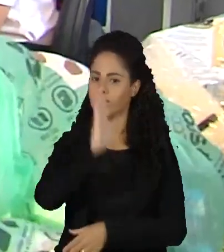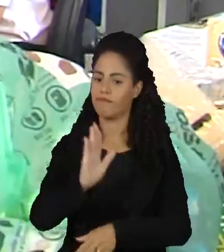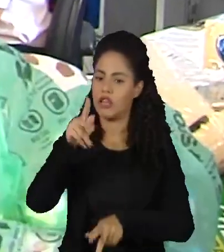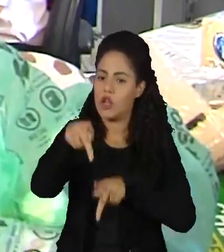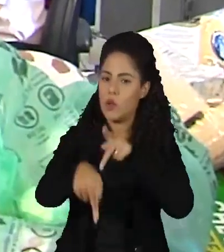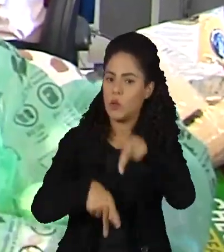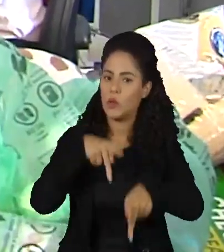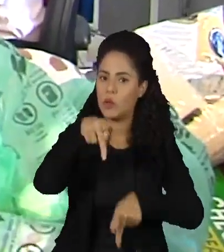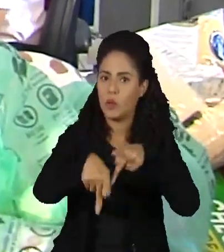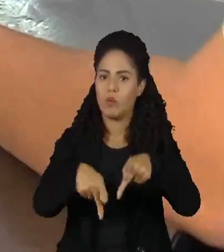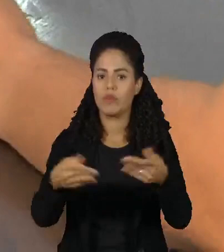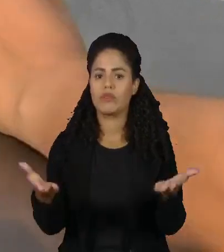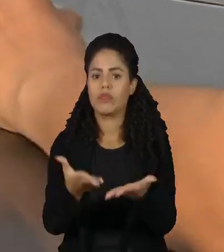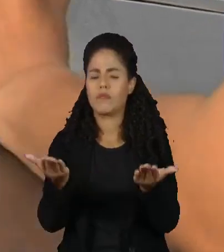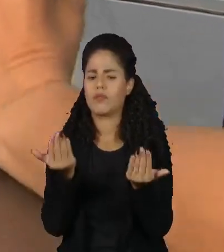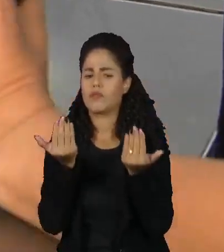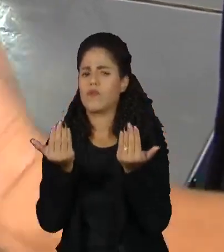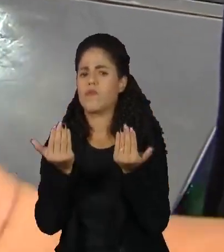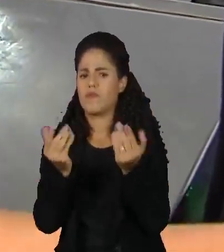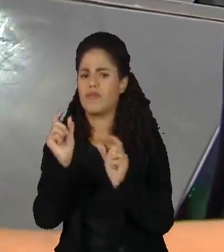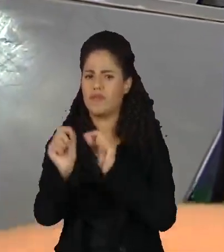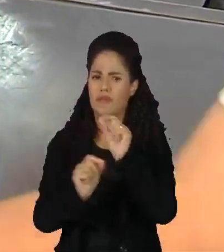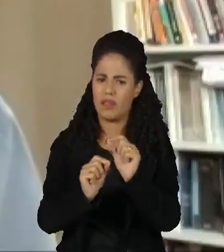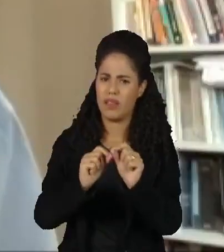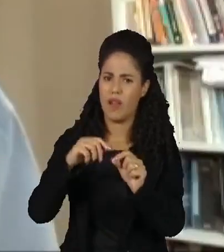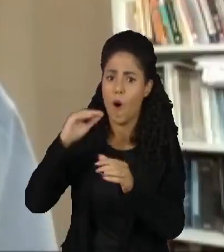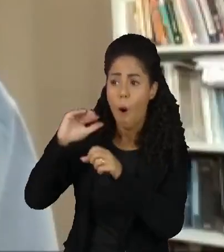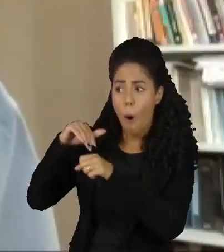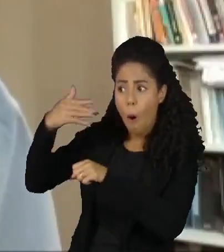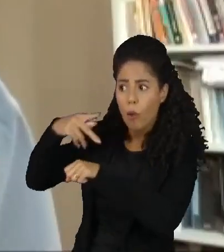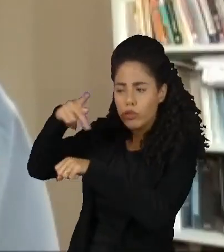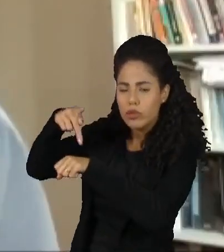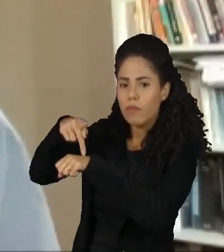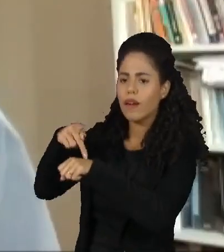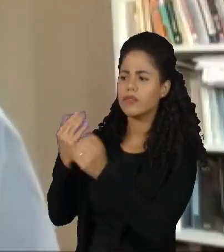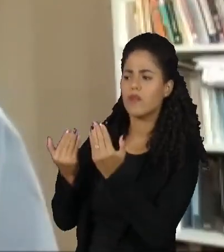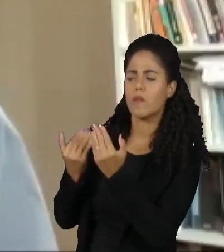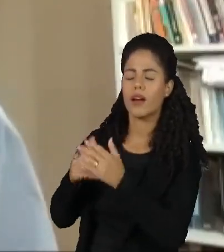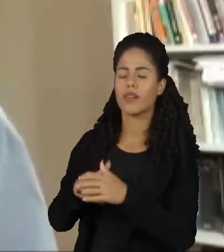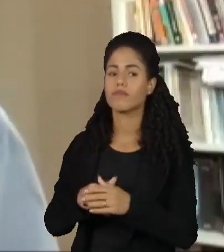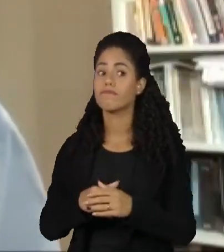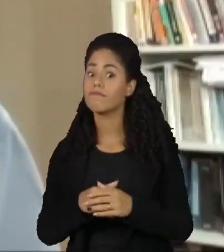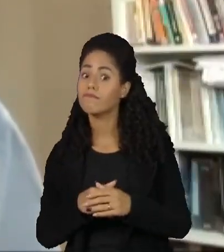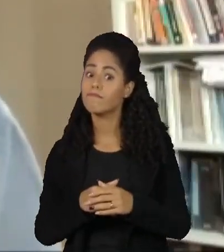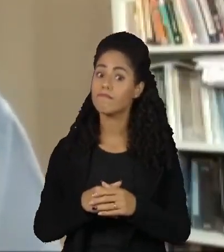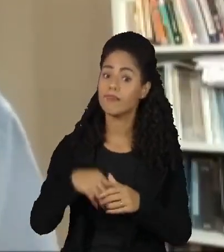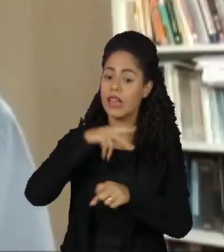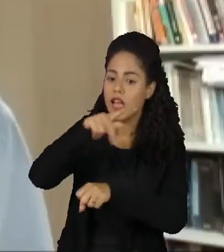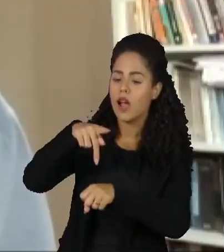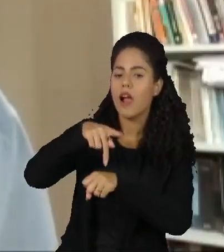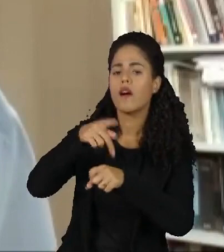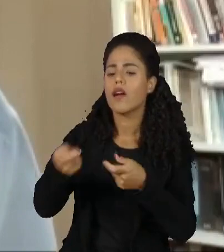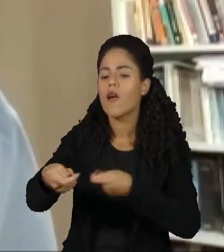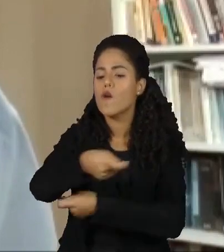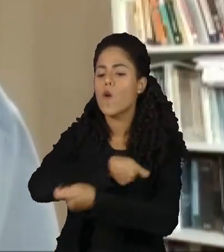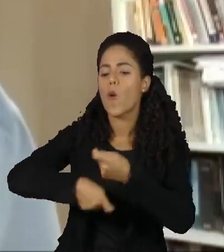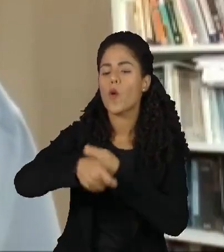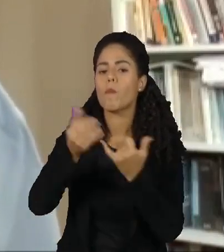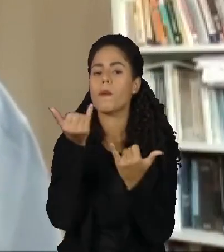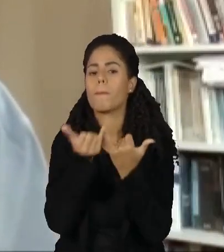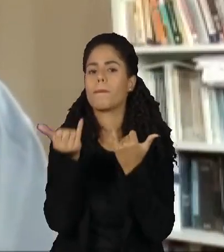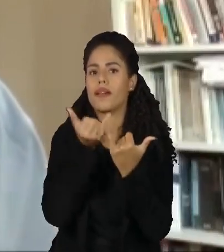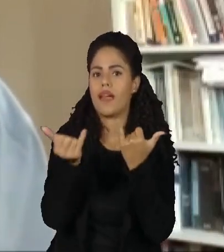em especial quando comparado ao cenário internacional. Quando nós olhamos economias parecidas com a nossa, por exemplo, a